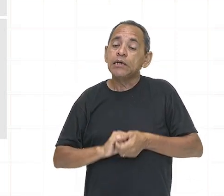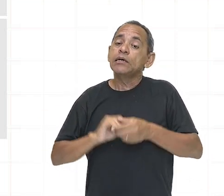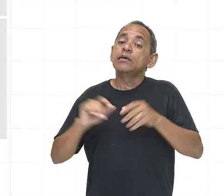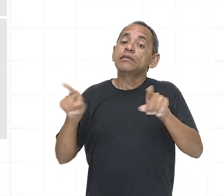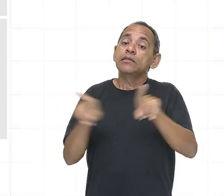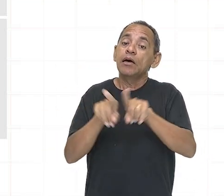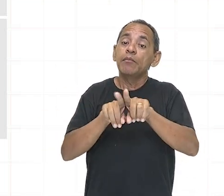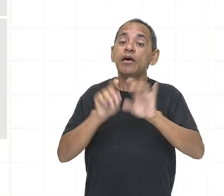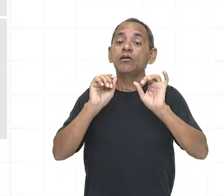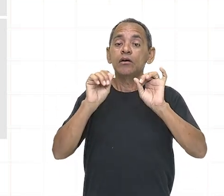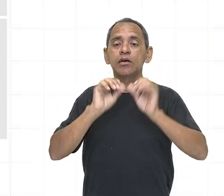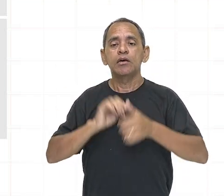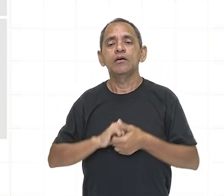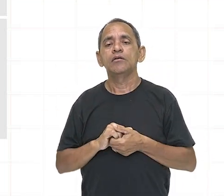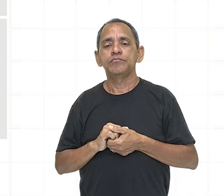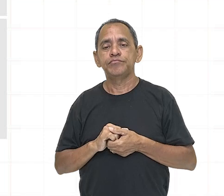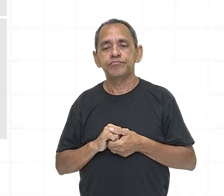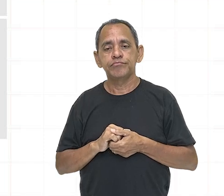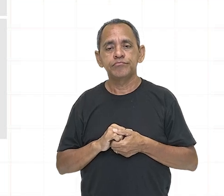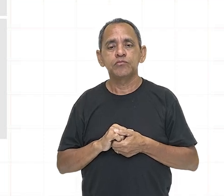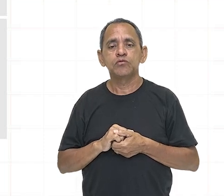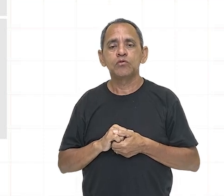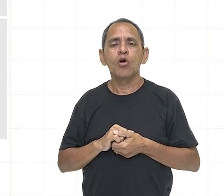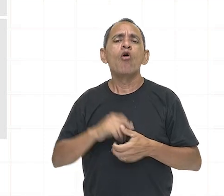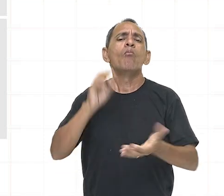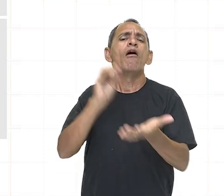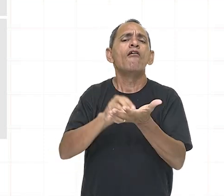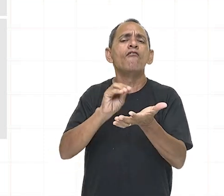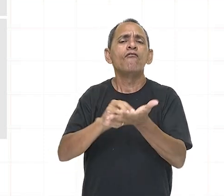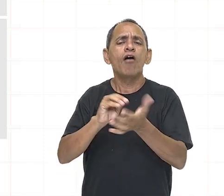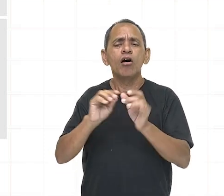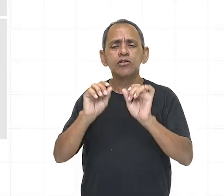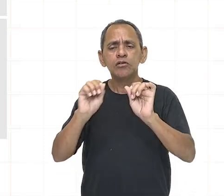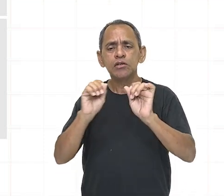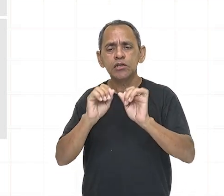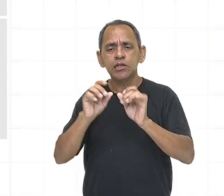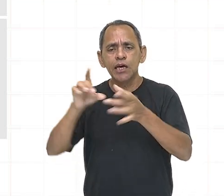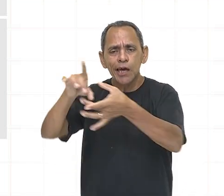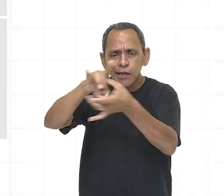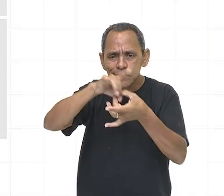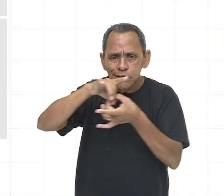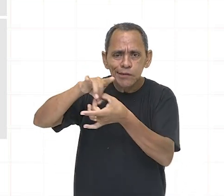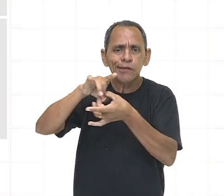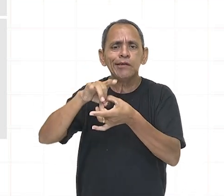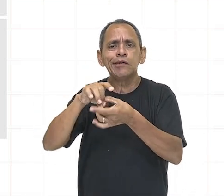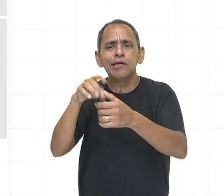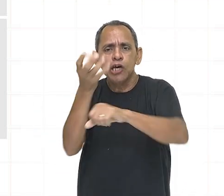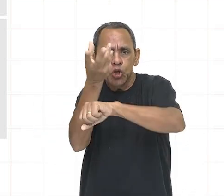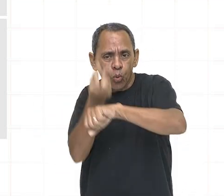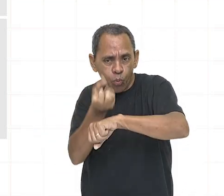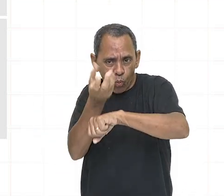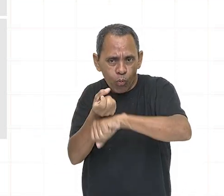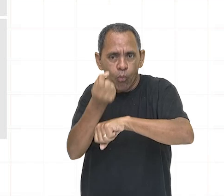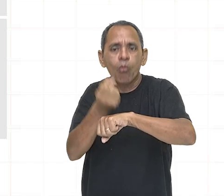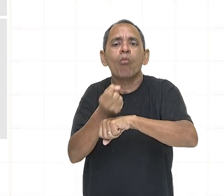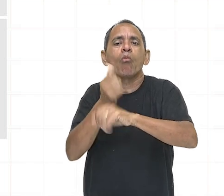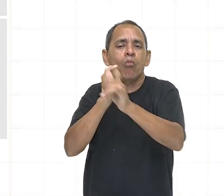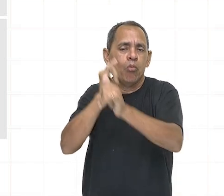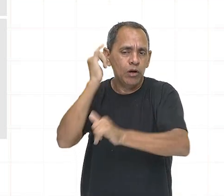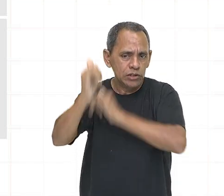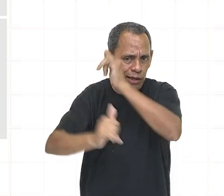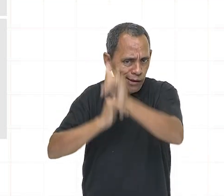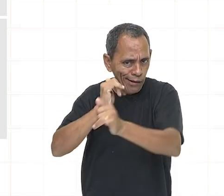Enquanto, né, às vezes a gente tem aí uma certa escassez em se ter rede de sinal aí para funcionar, a internet,